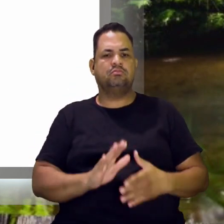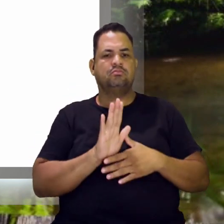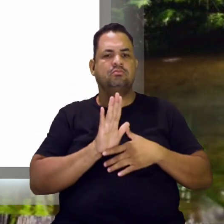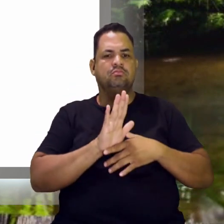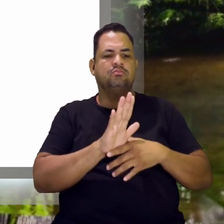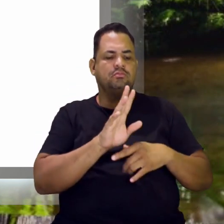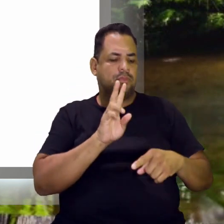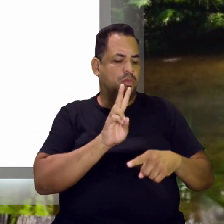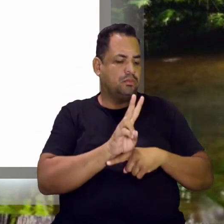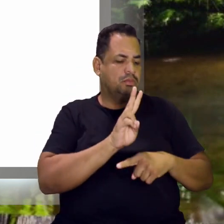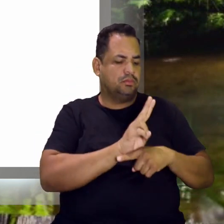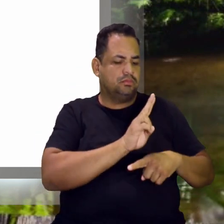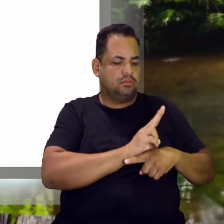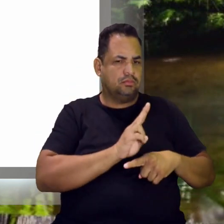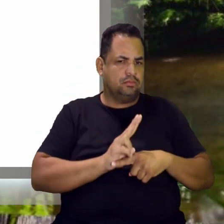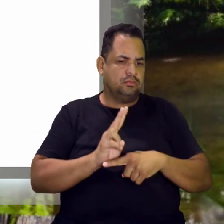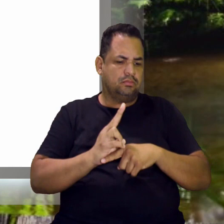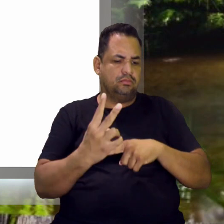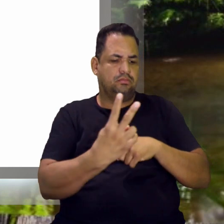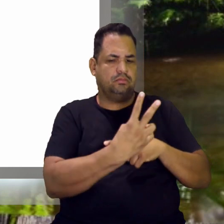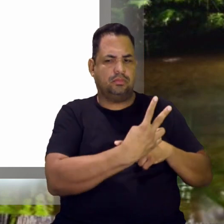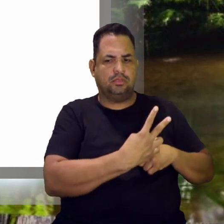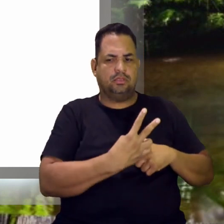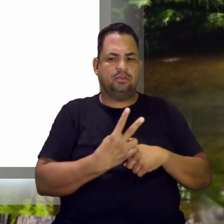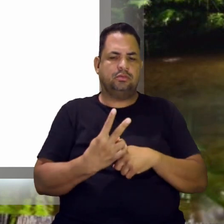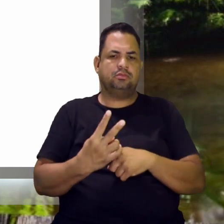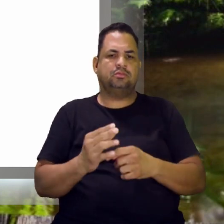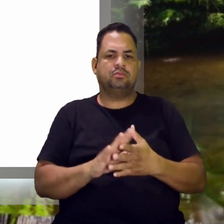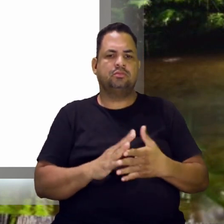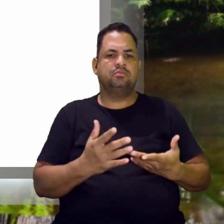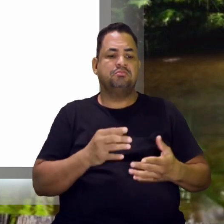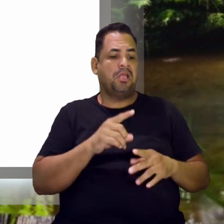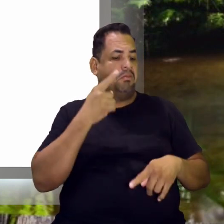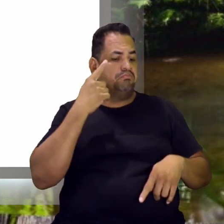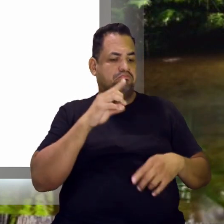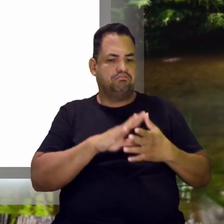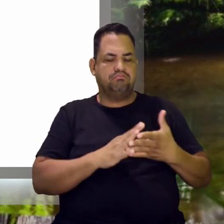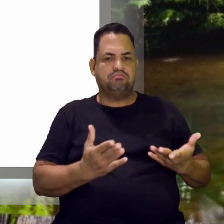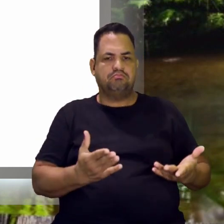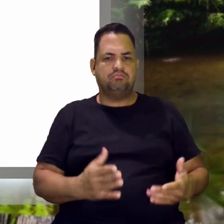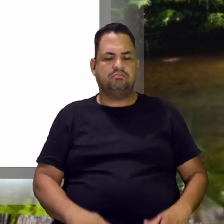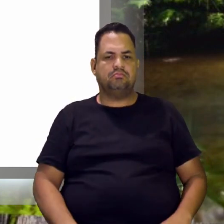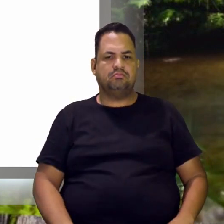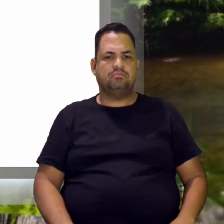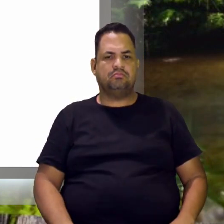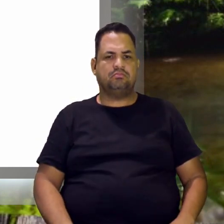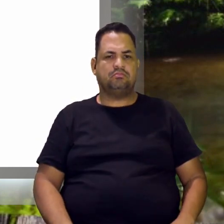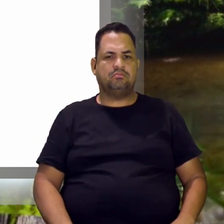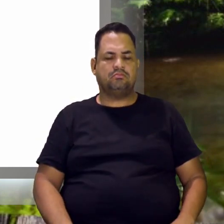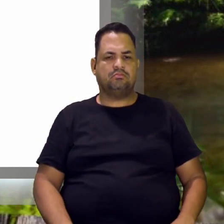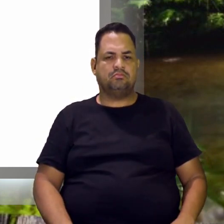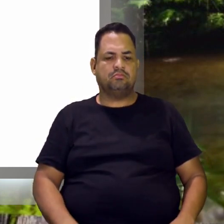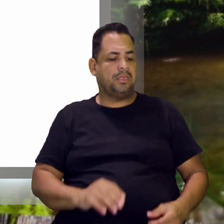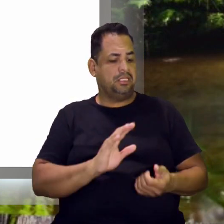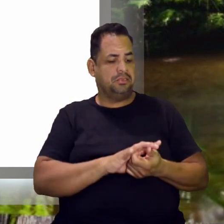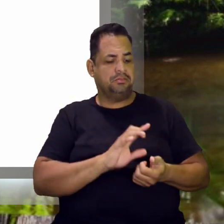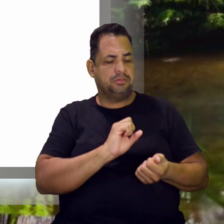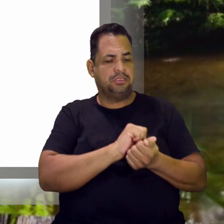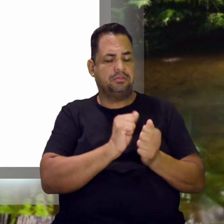de proteção para ele? Ele está em perigo constante ali? Não, porque senão ele não ficava ali. Ele não se adaptaria